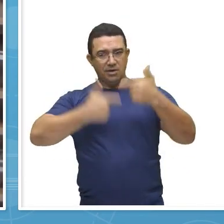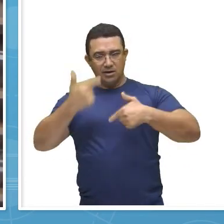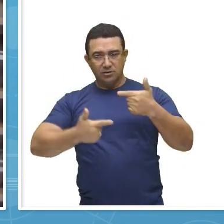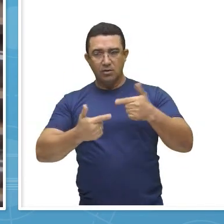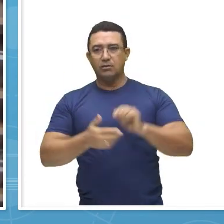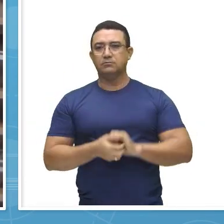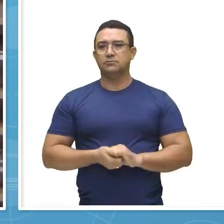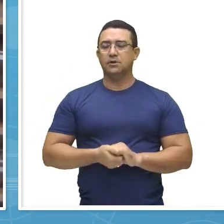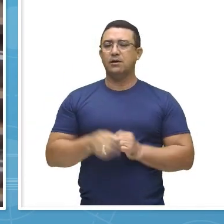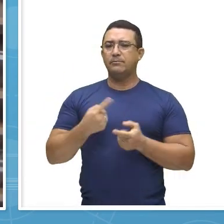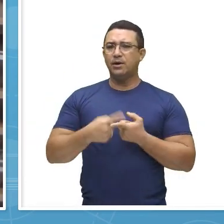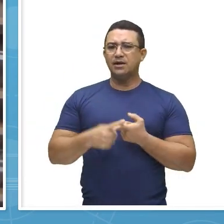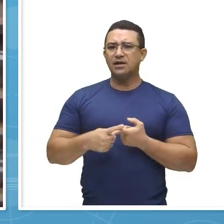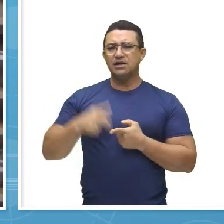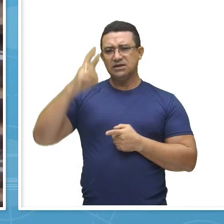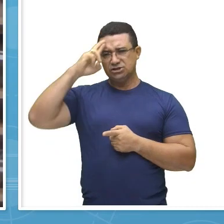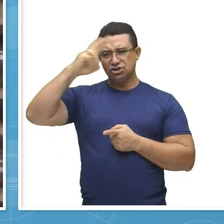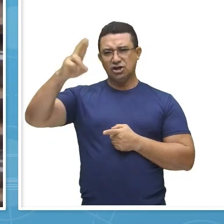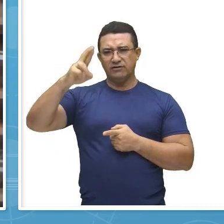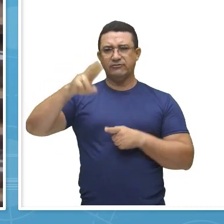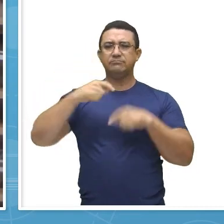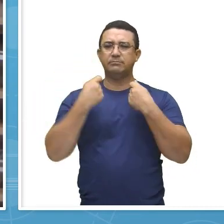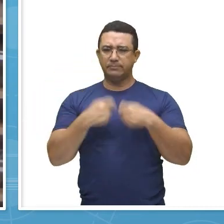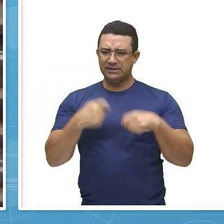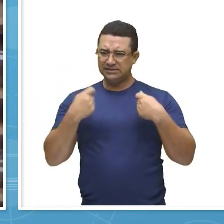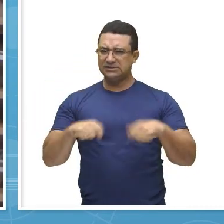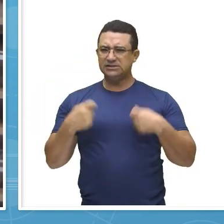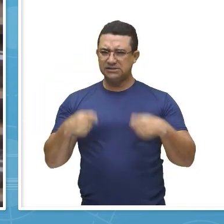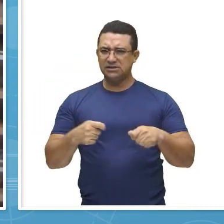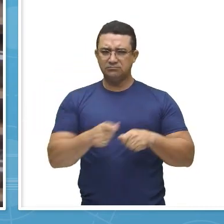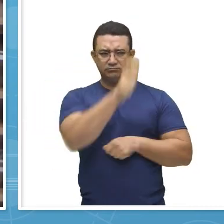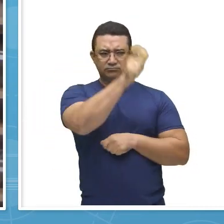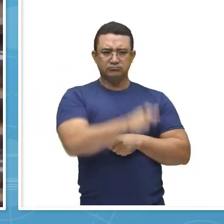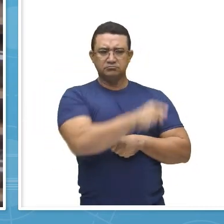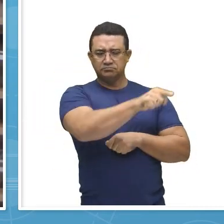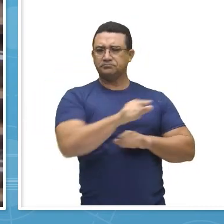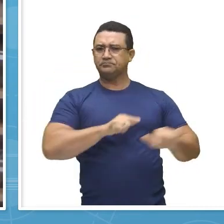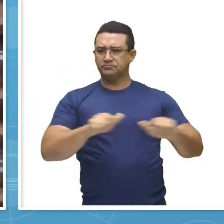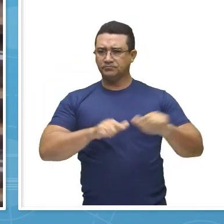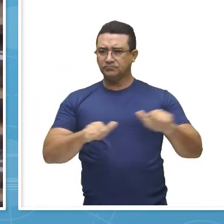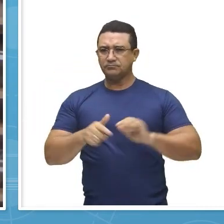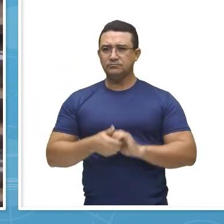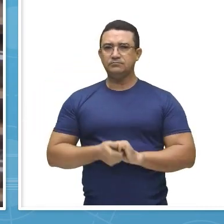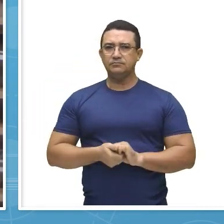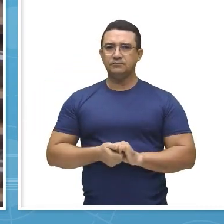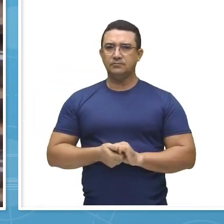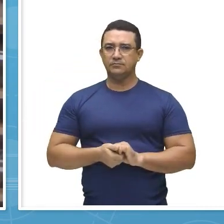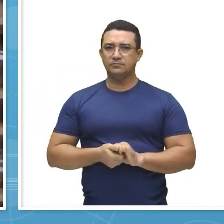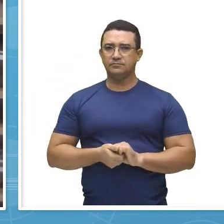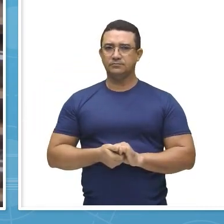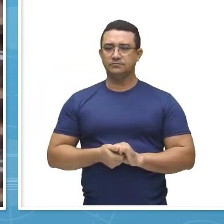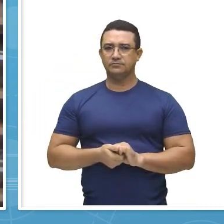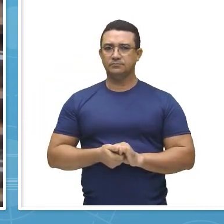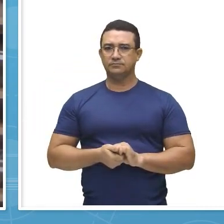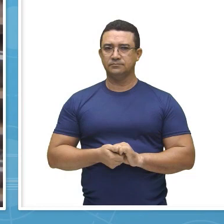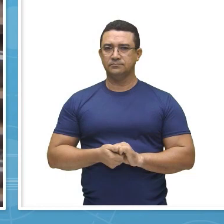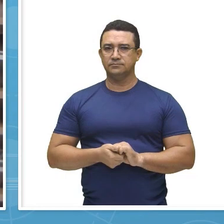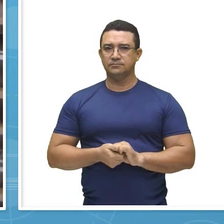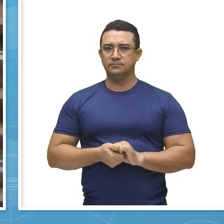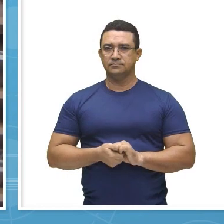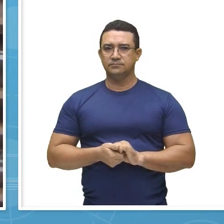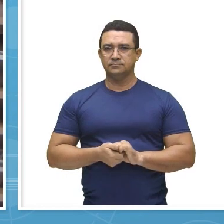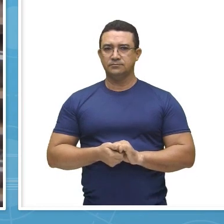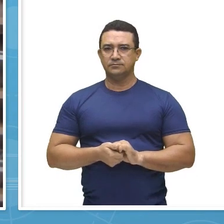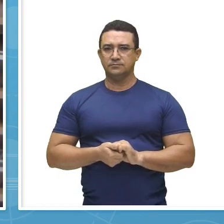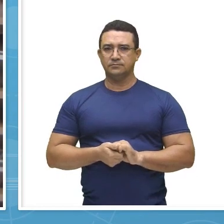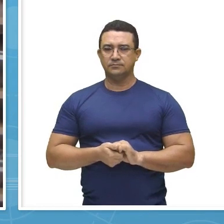do operário, gente. Ele não pode demitir, porque aí vem outro e vão fazer a mesma coisa. Então, vamos ali dar uma equilibrada, então